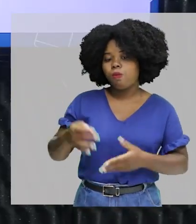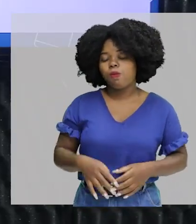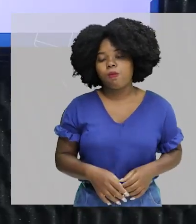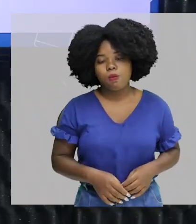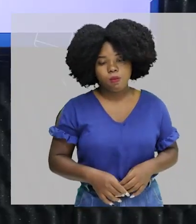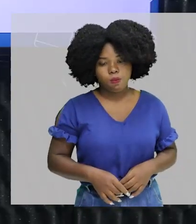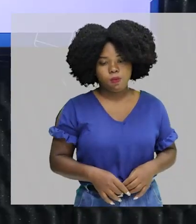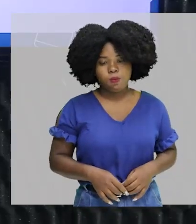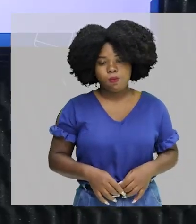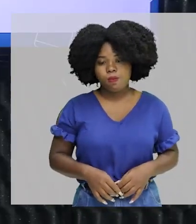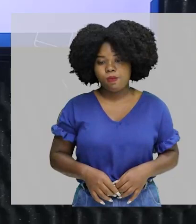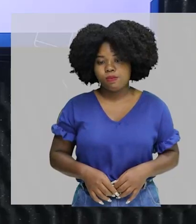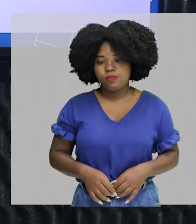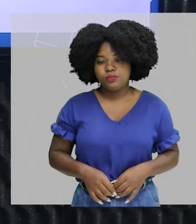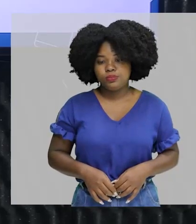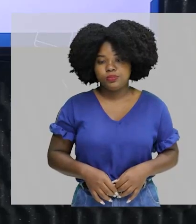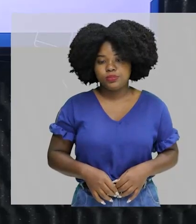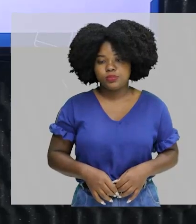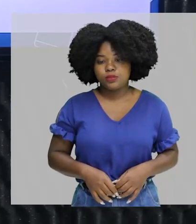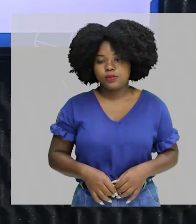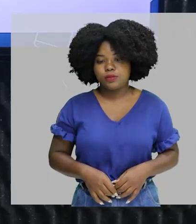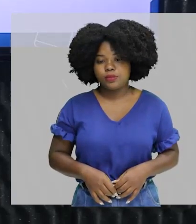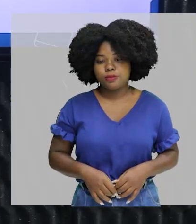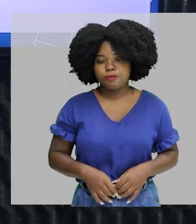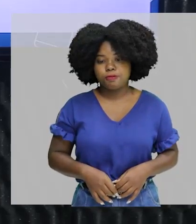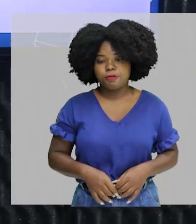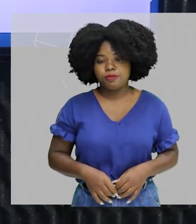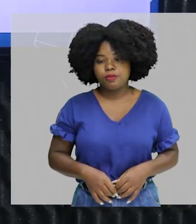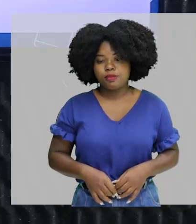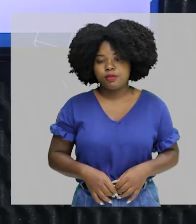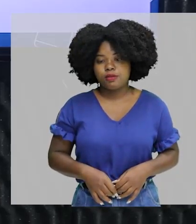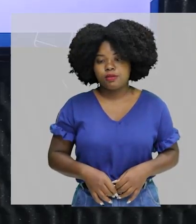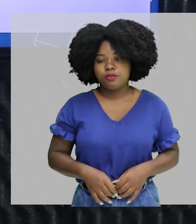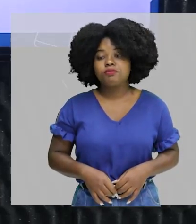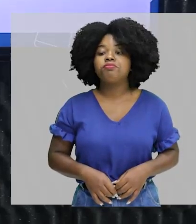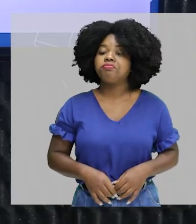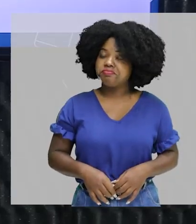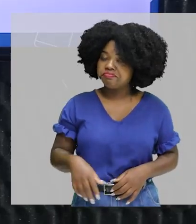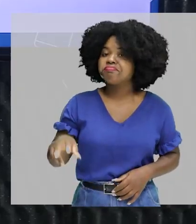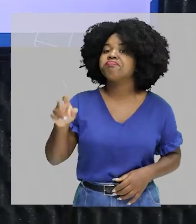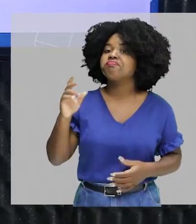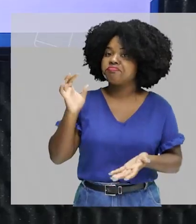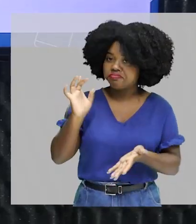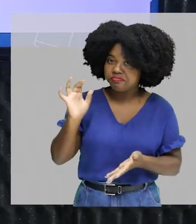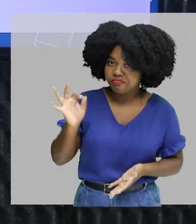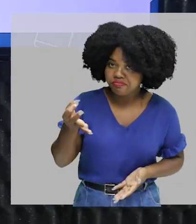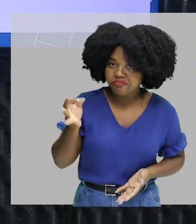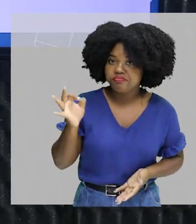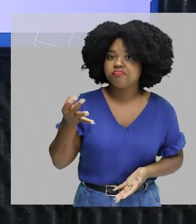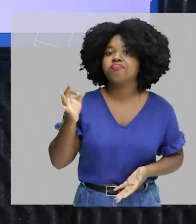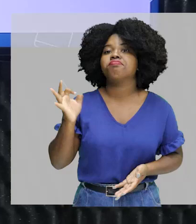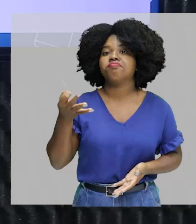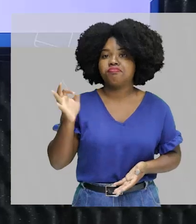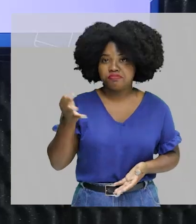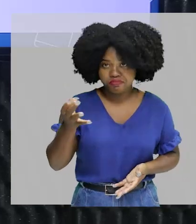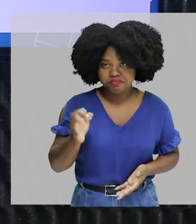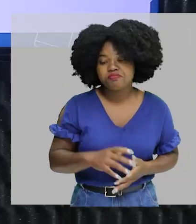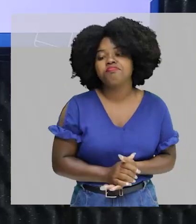ambulacrário ou aquífero é exclusivo desses animais. Realmente, essa é a alternativa correta.